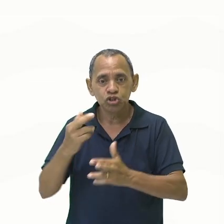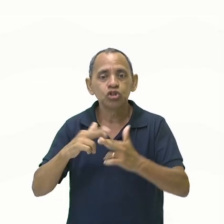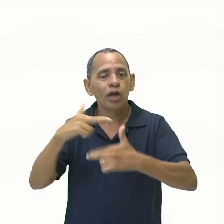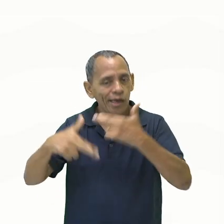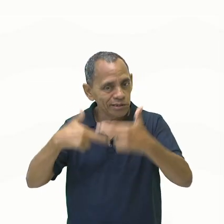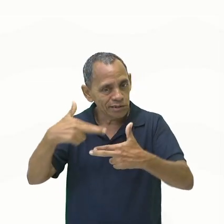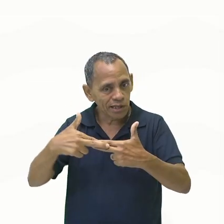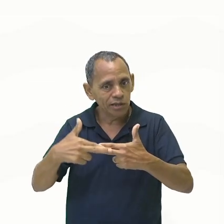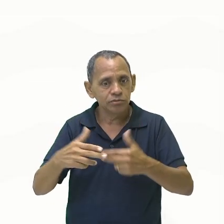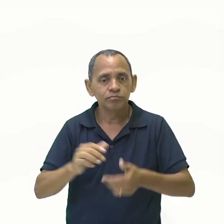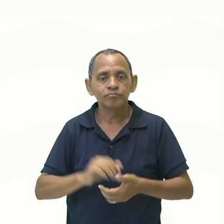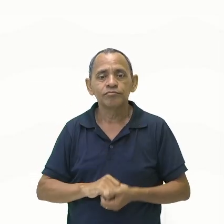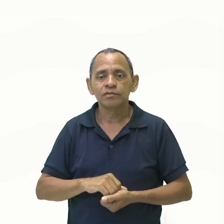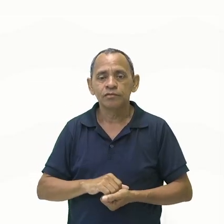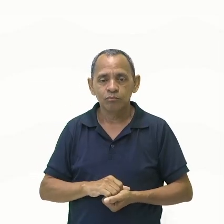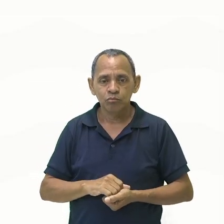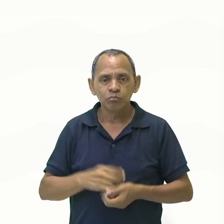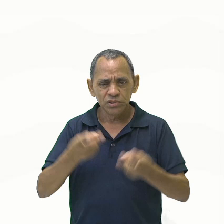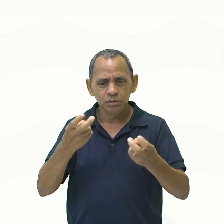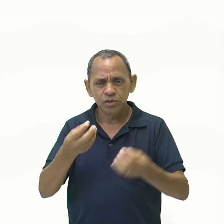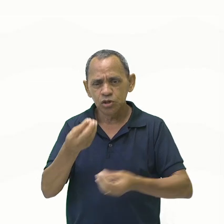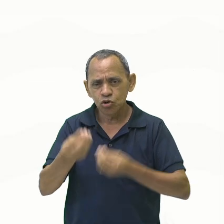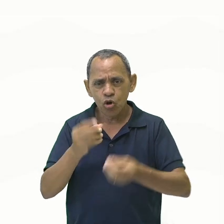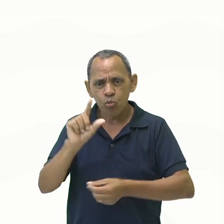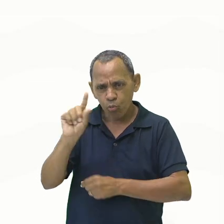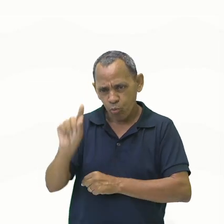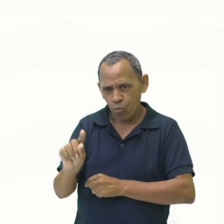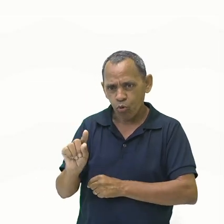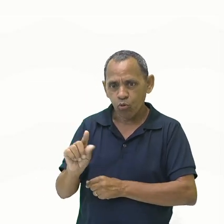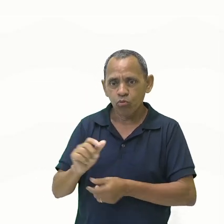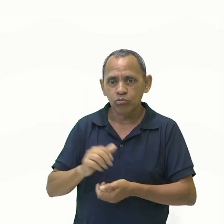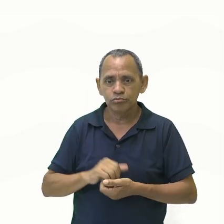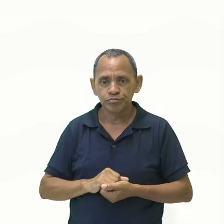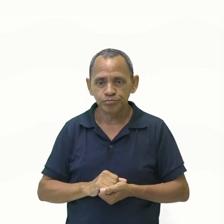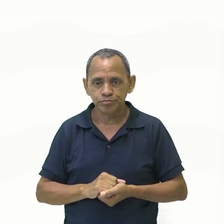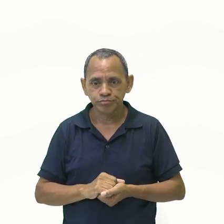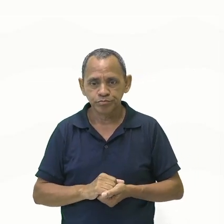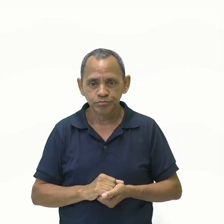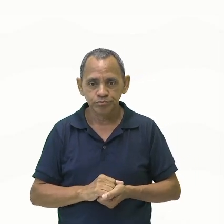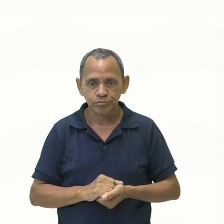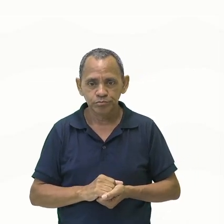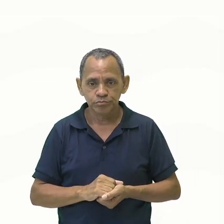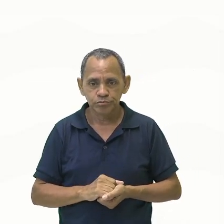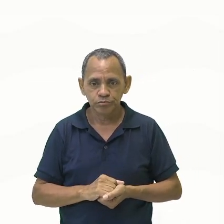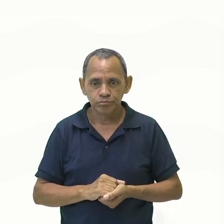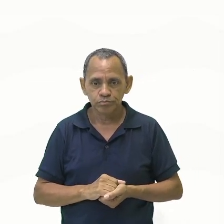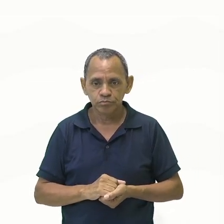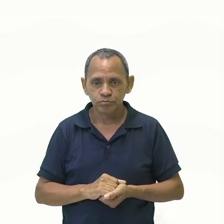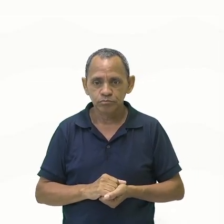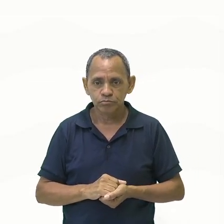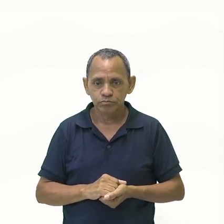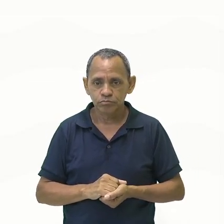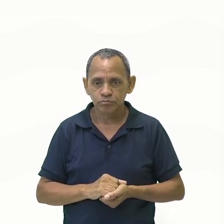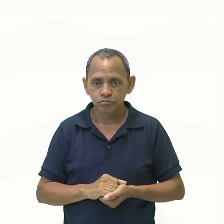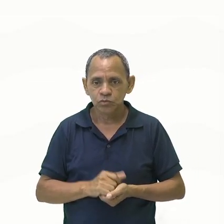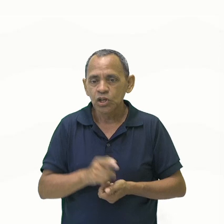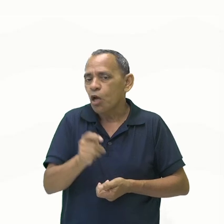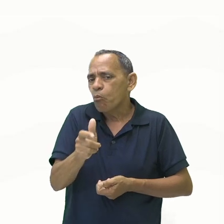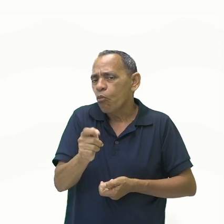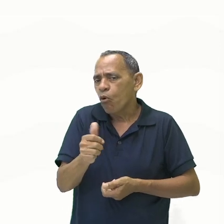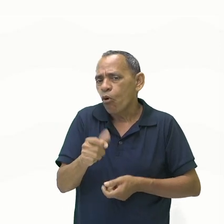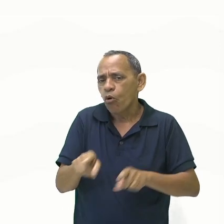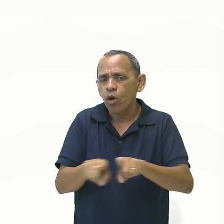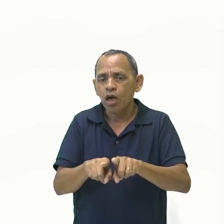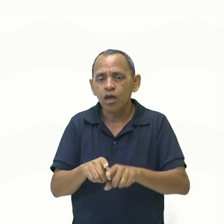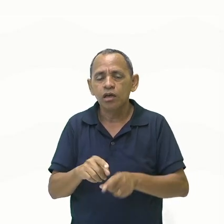turma? Bem, a gente poderia melhorar bastante essa questão. E agora eu tenho aqui um outro dado importante para a gente tratar, que é